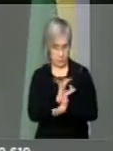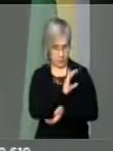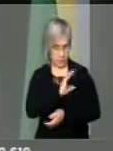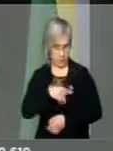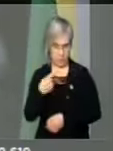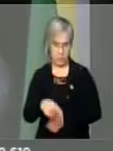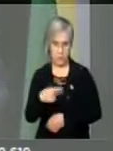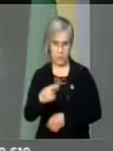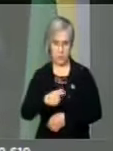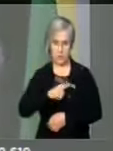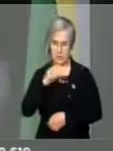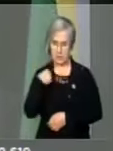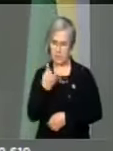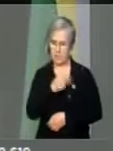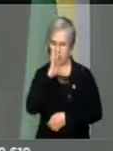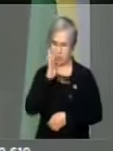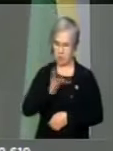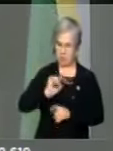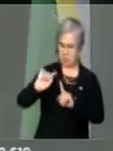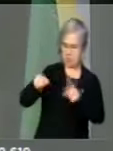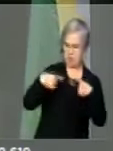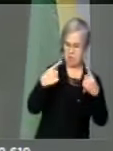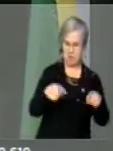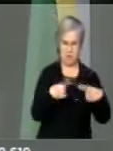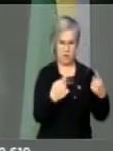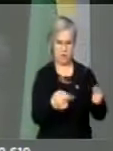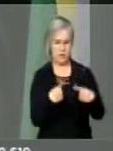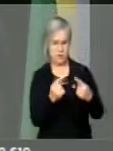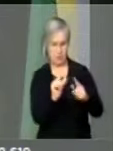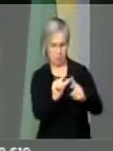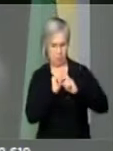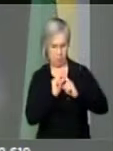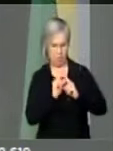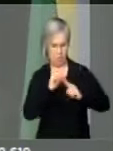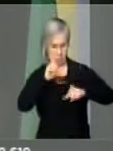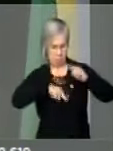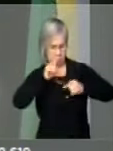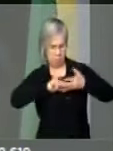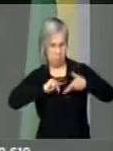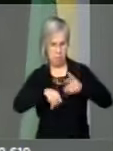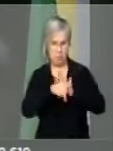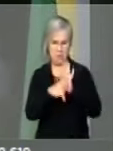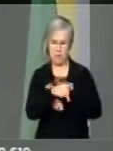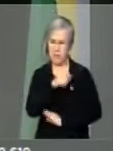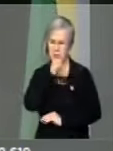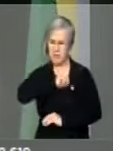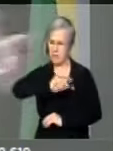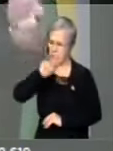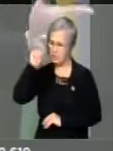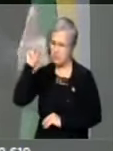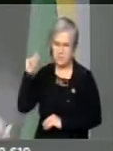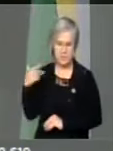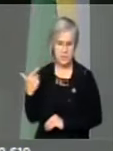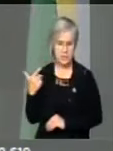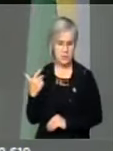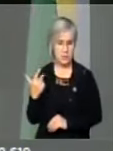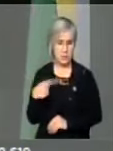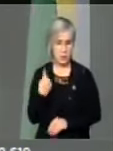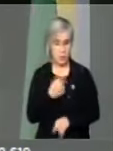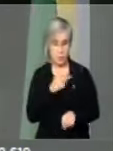nós somos xingados de fundamentalistas, nós somos xingados de medievais, de obscurantistas, como quando